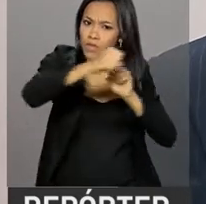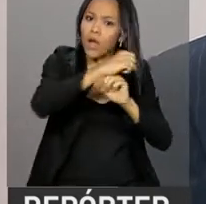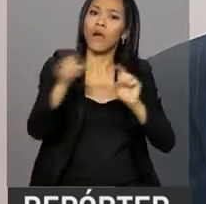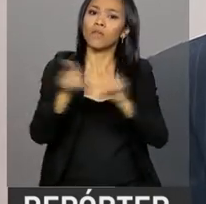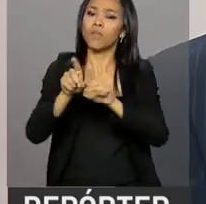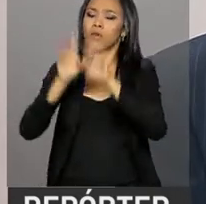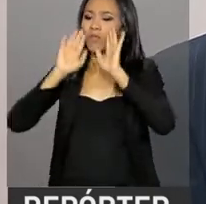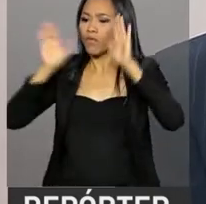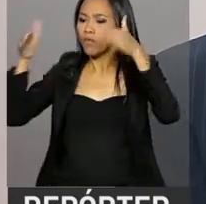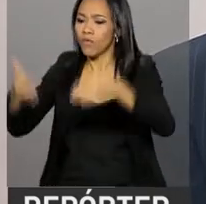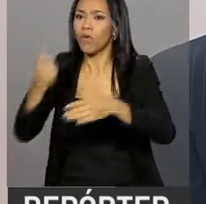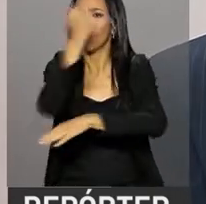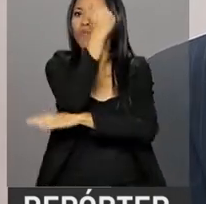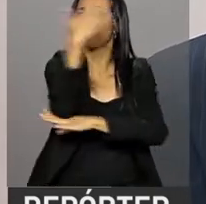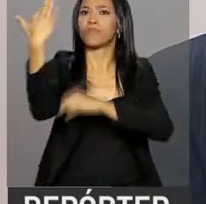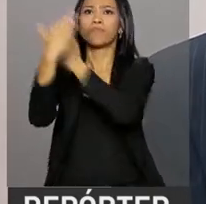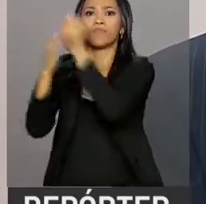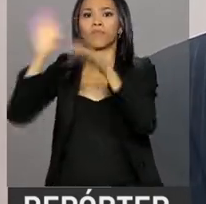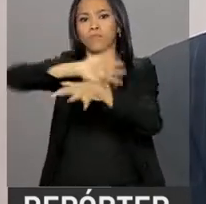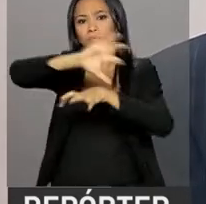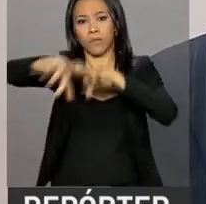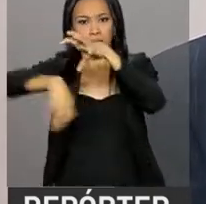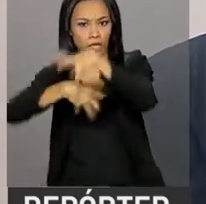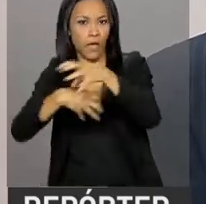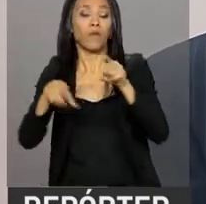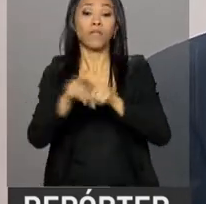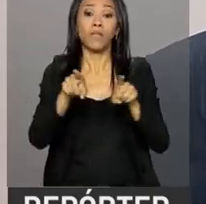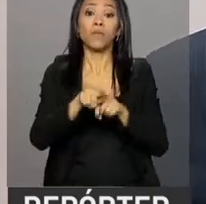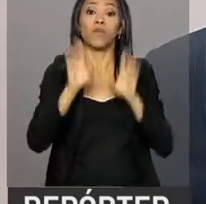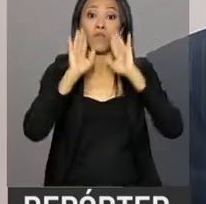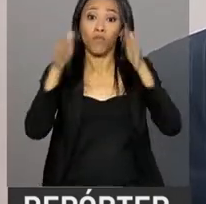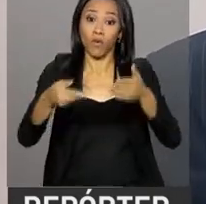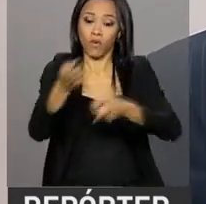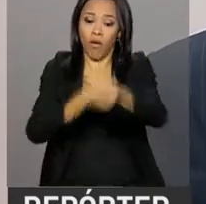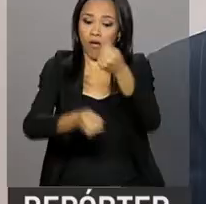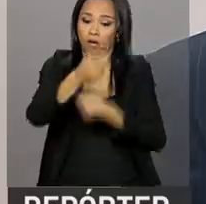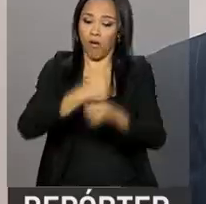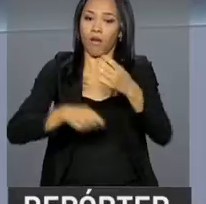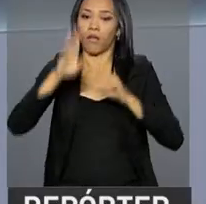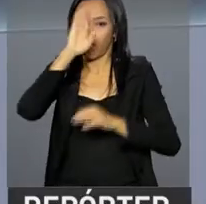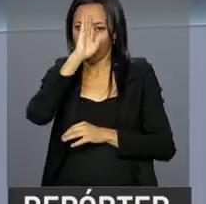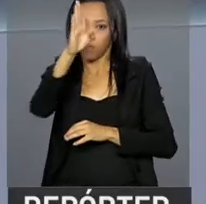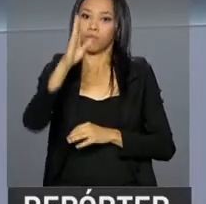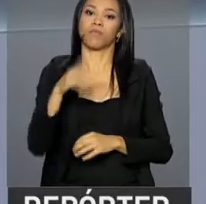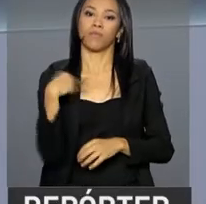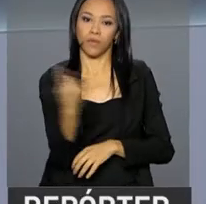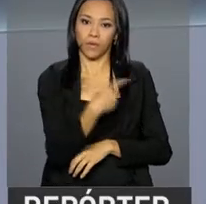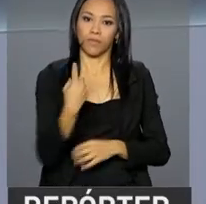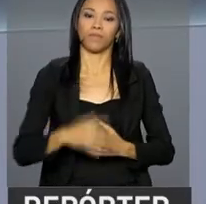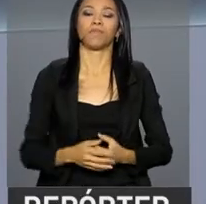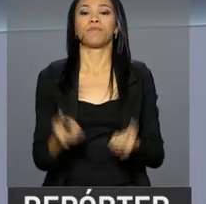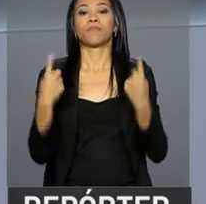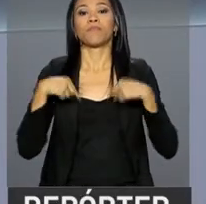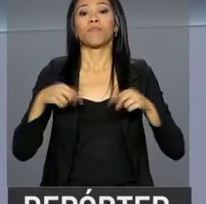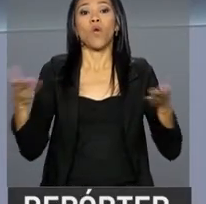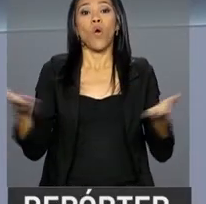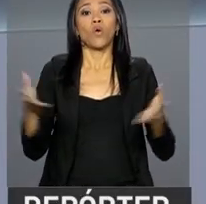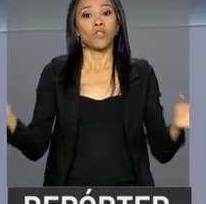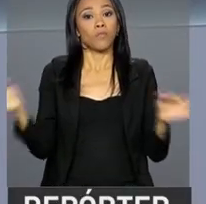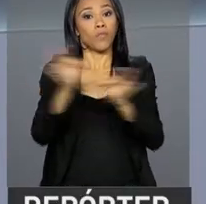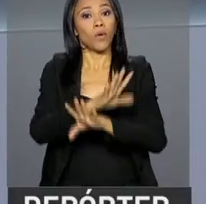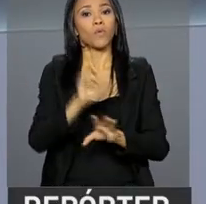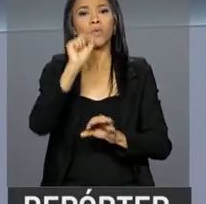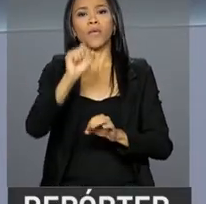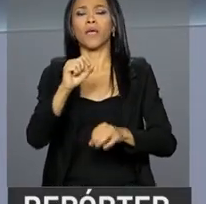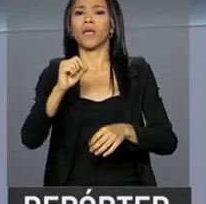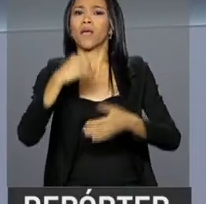e do ponto de vista também dos negócios então essa é a área prioritária para nós termina hoje o prazo para participar da